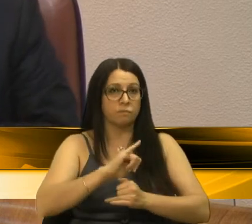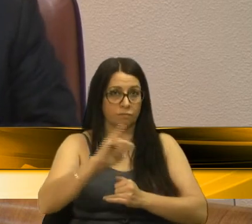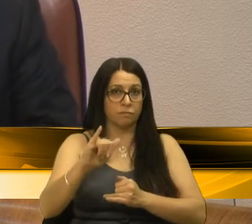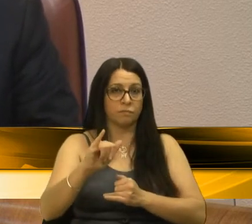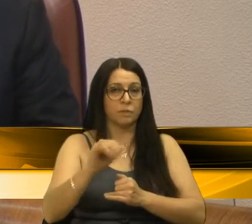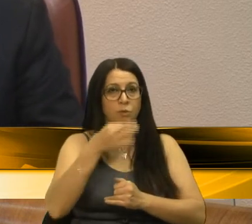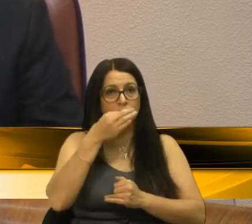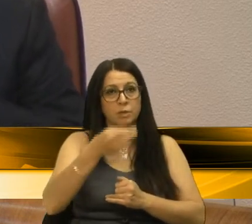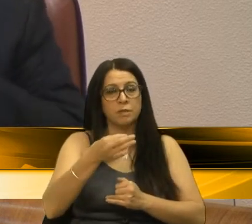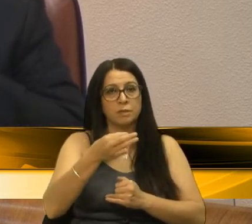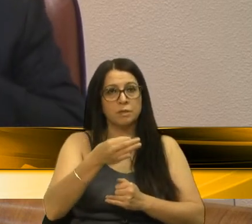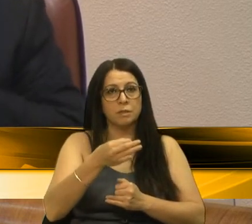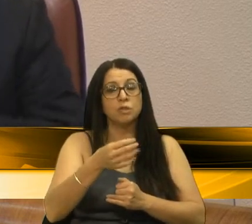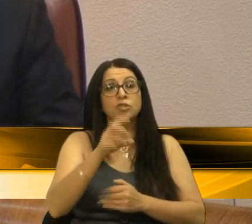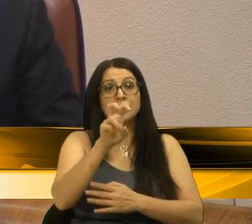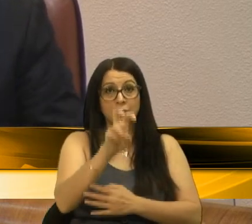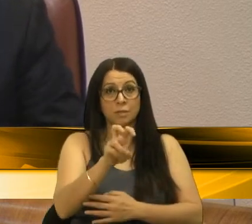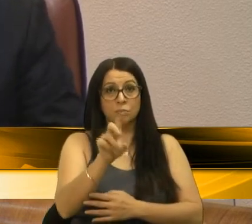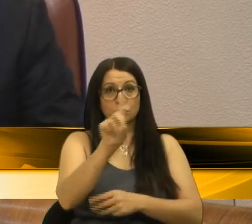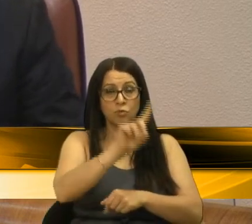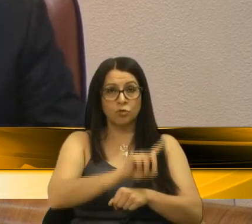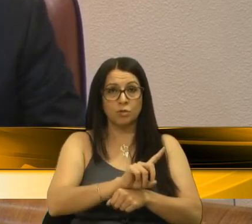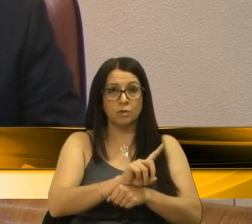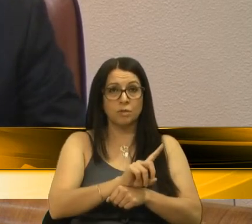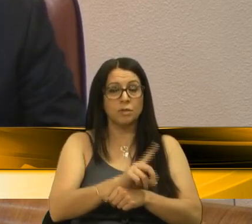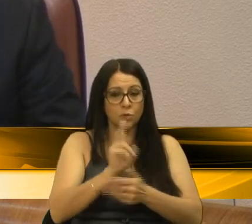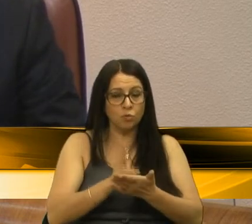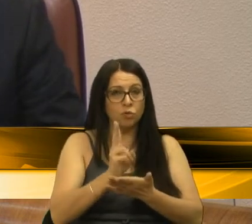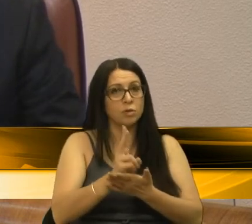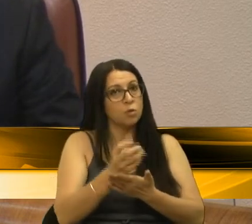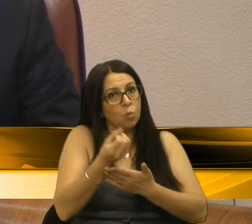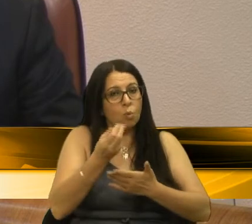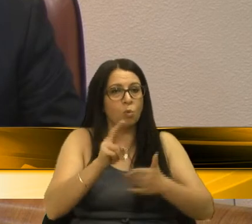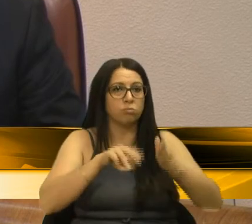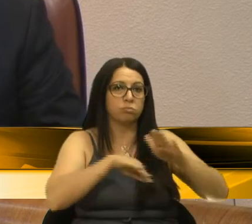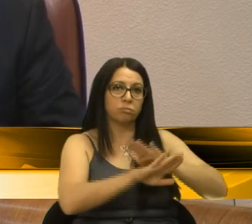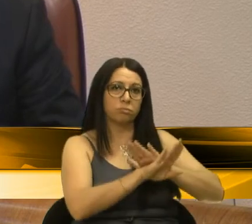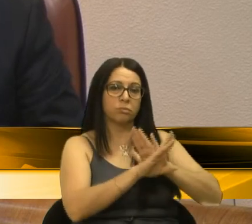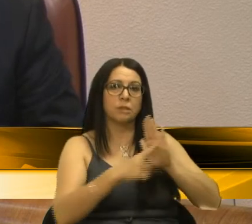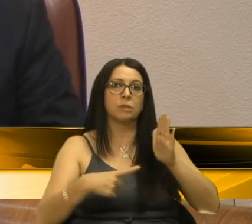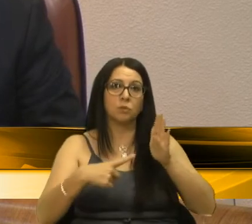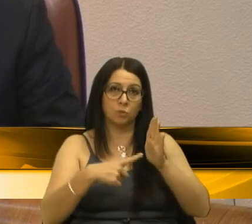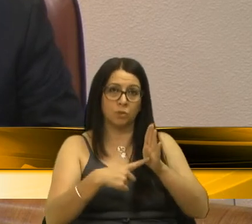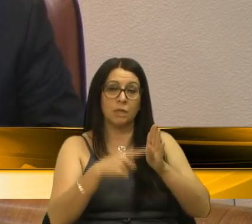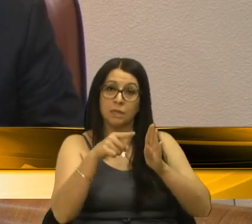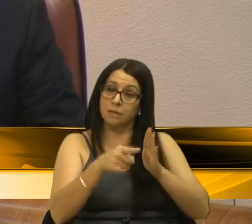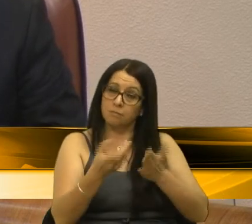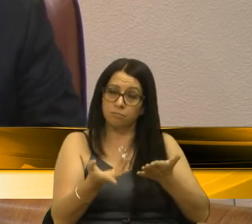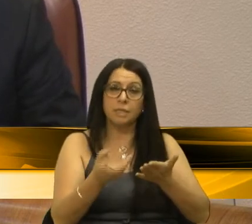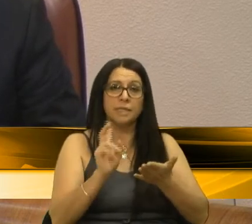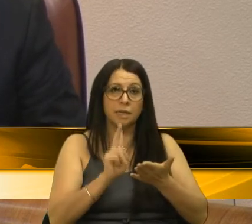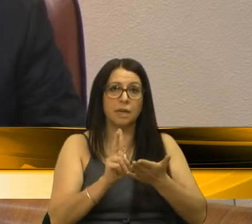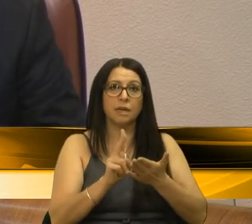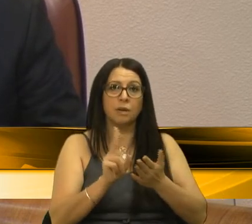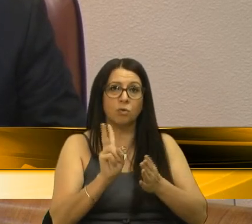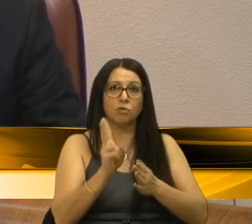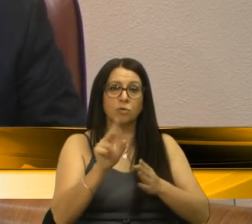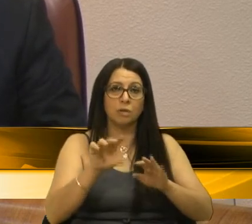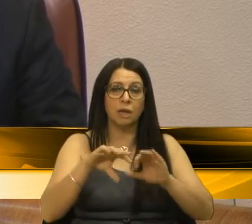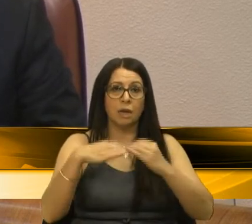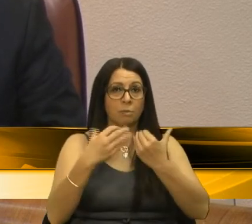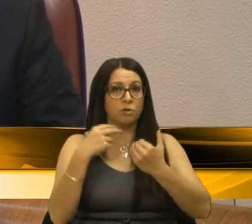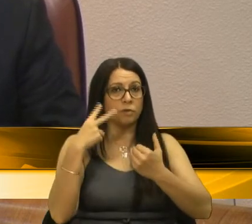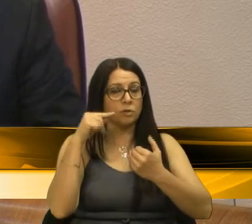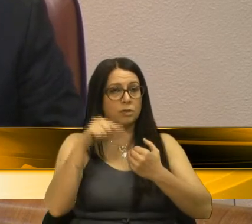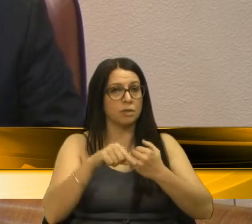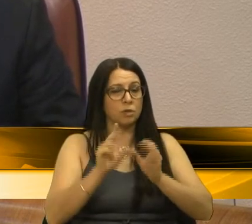parecer dentro de 5 dias, opinando prosseguimento ou arquivamento da denúncia, a qual, neste caso, será submetida ao plenário. Se